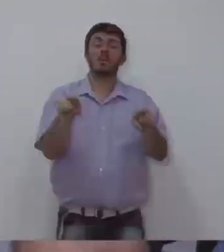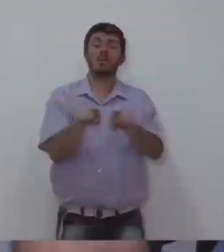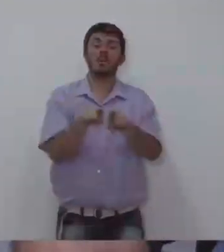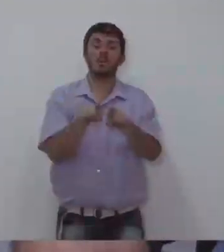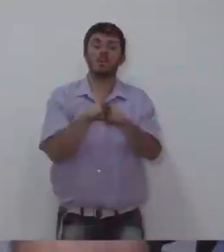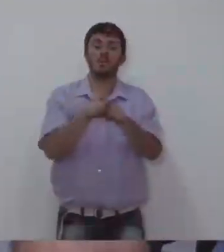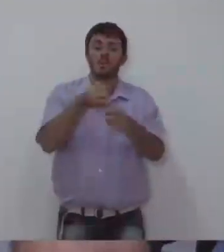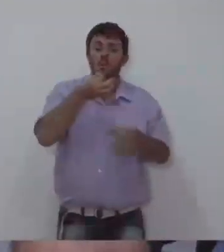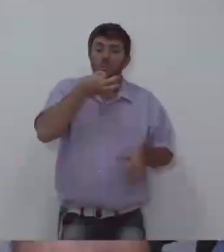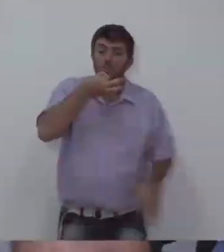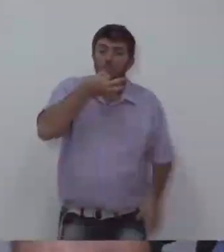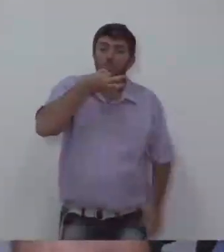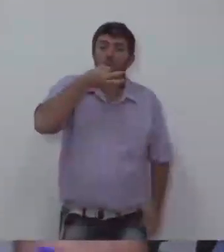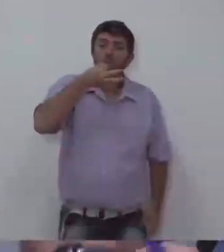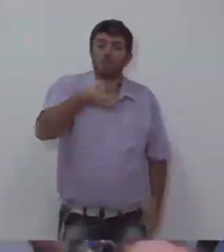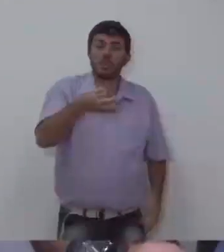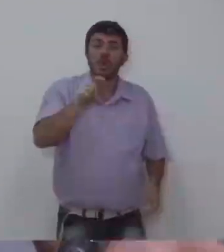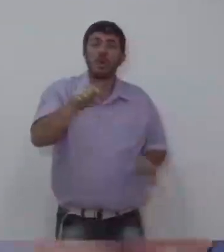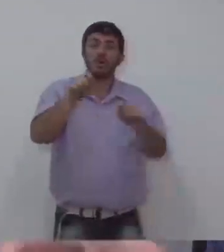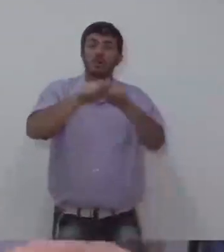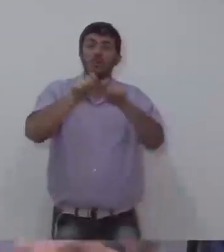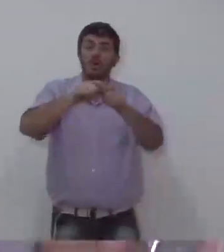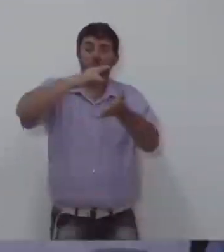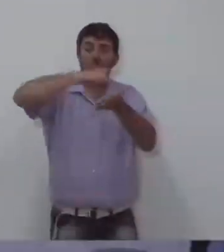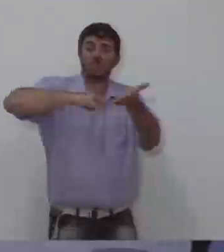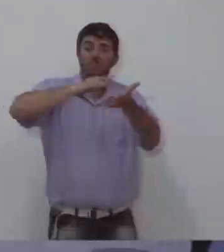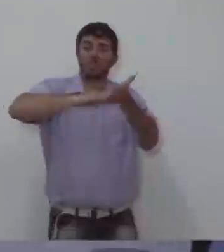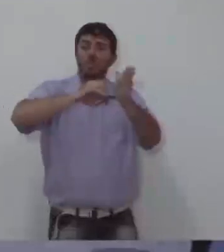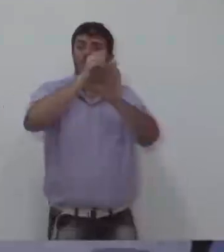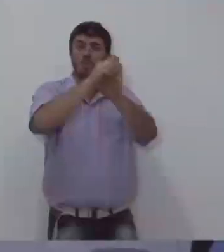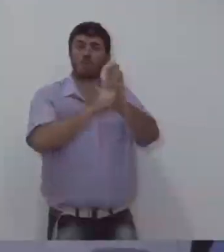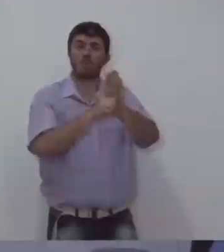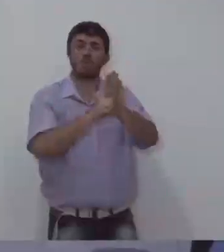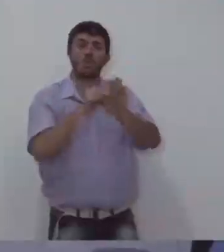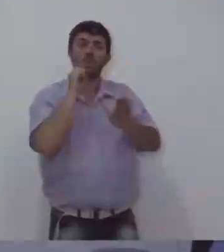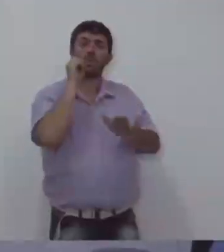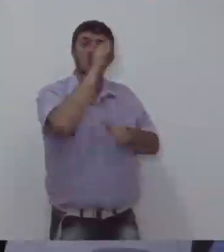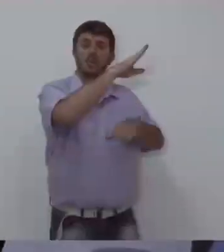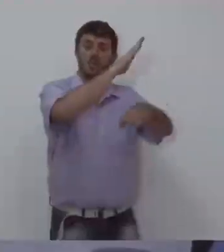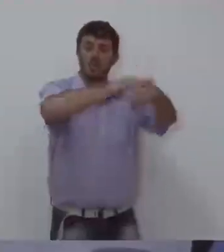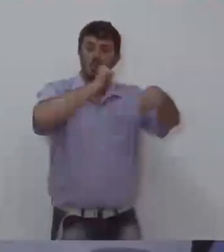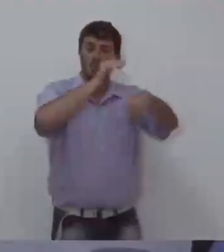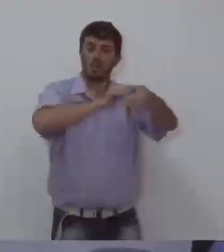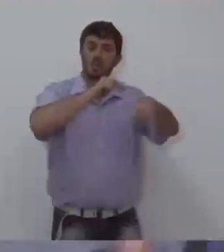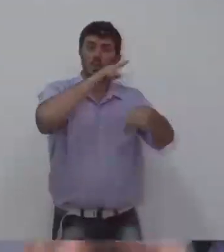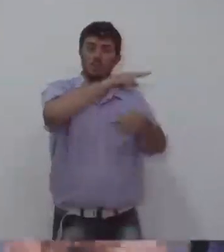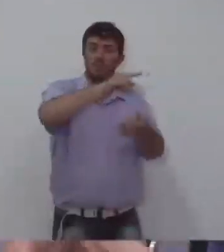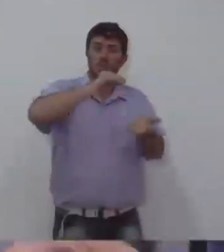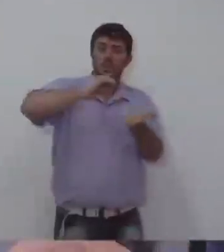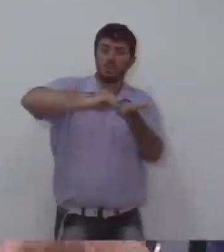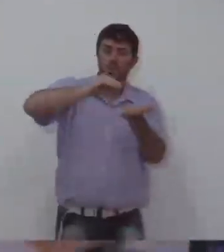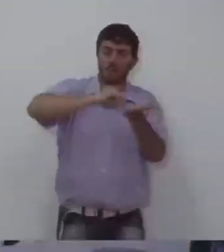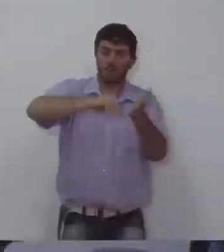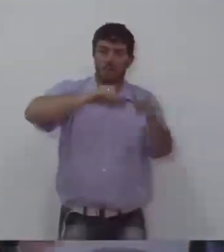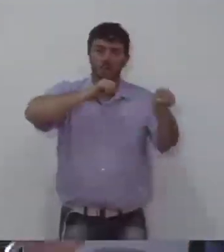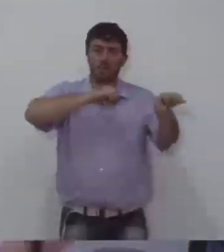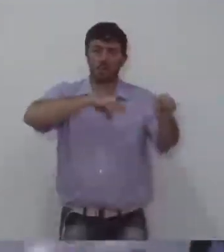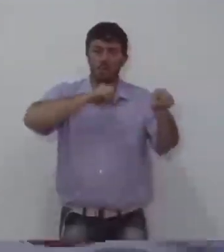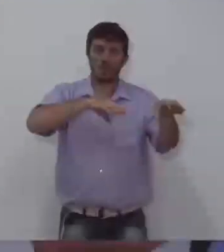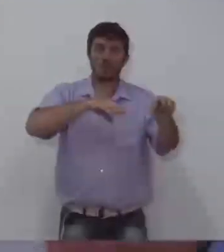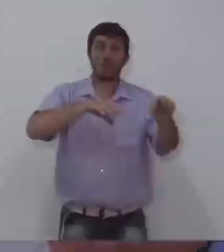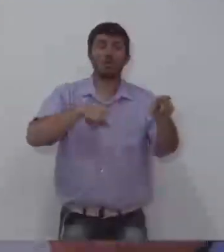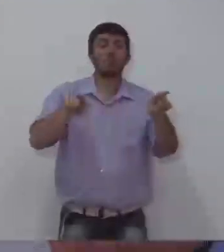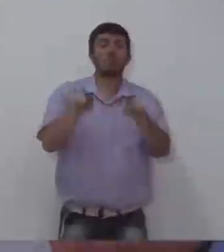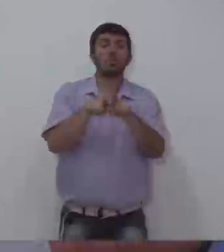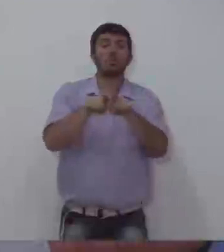instrumento que foi feito para a convocação, nós também temos que reconhecer, né, quando não é nada disso ou nada daquilo